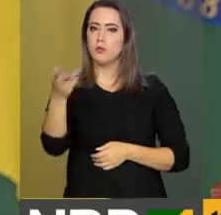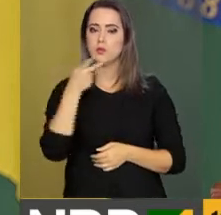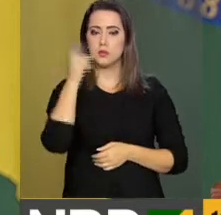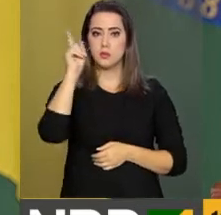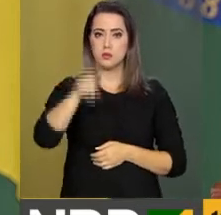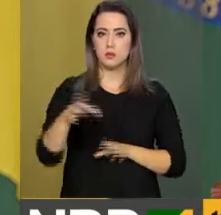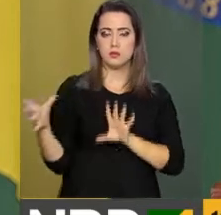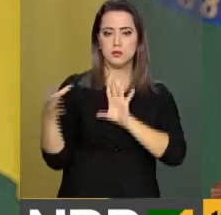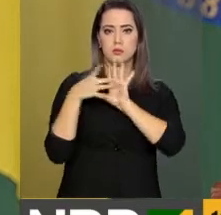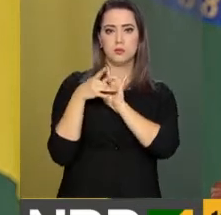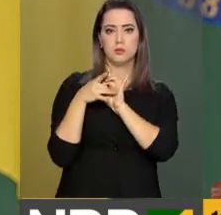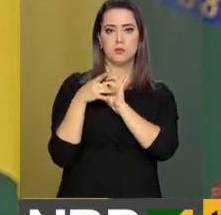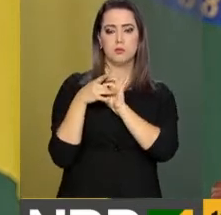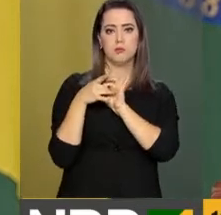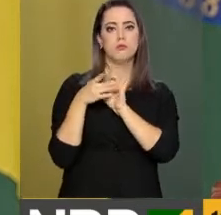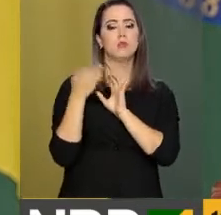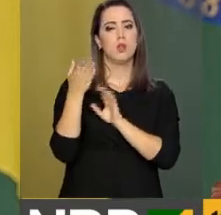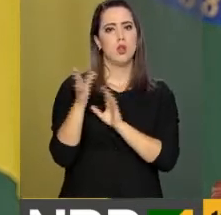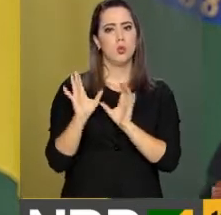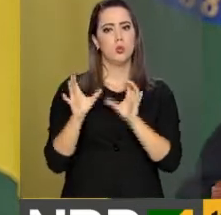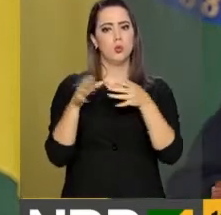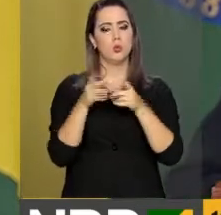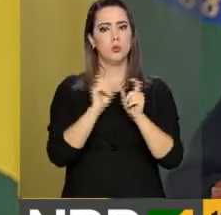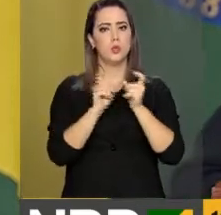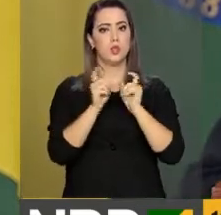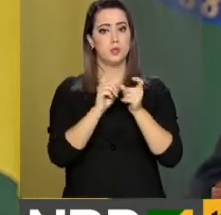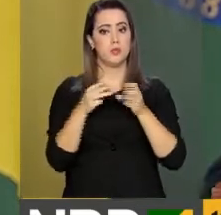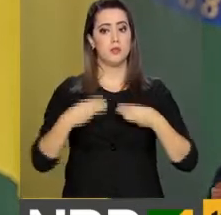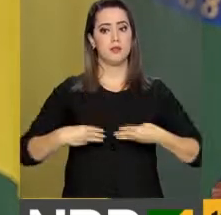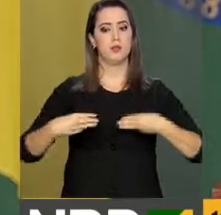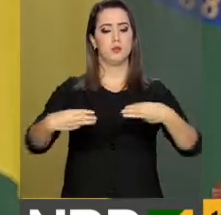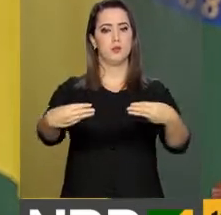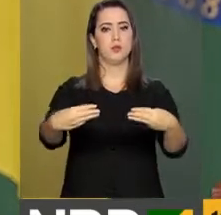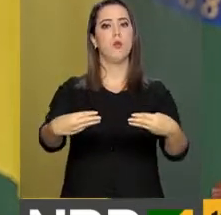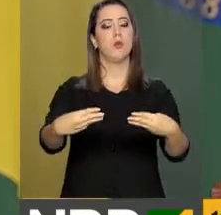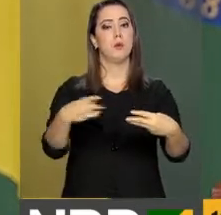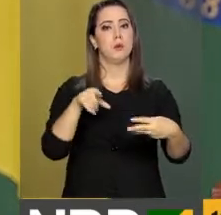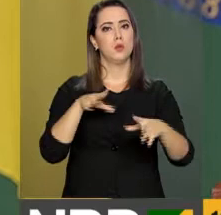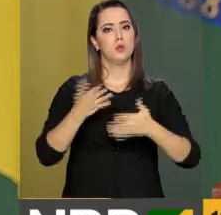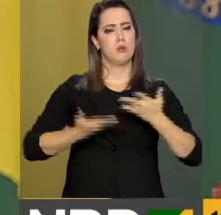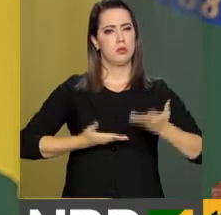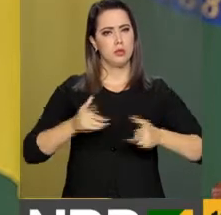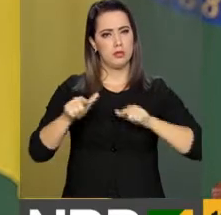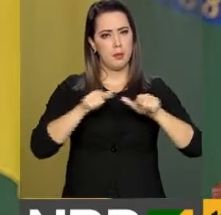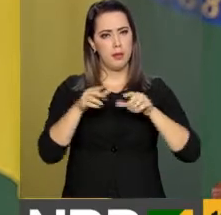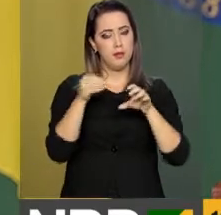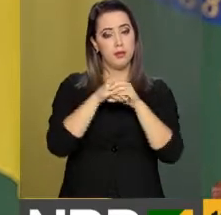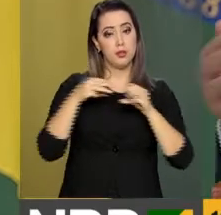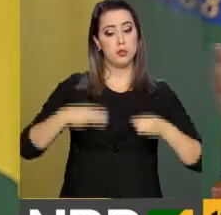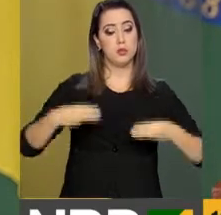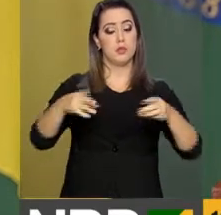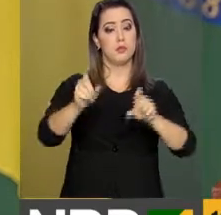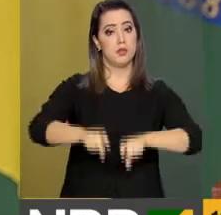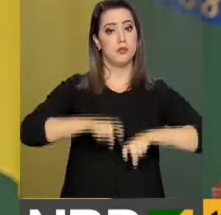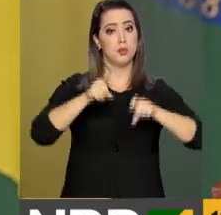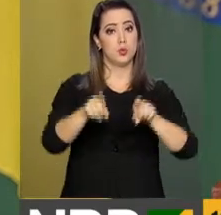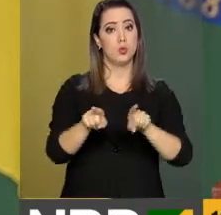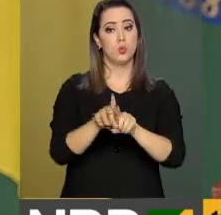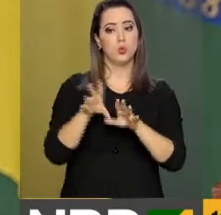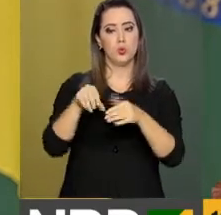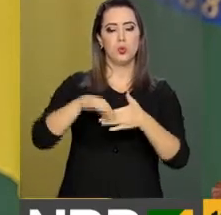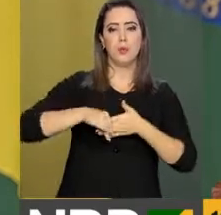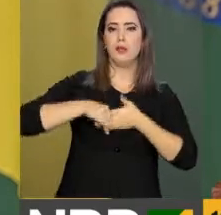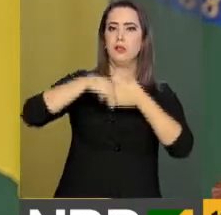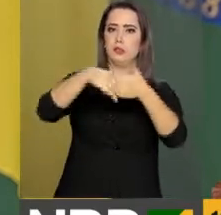nessa integração dos servidores todos da agricultura, mas tudo nasce pela liderança do Blairo e, sequencialmente,